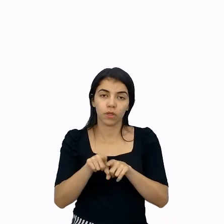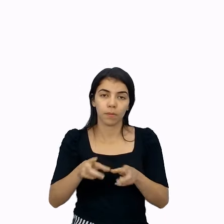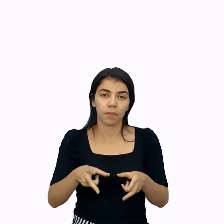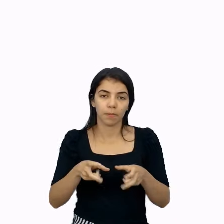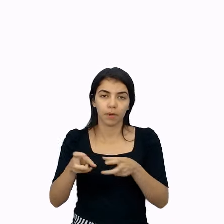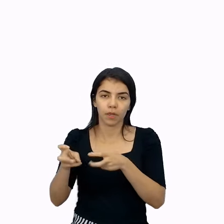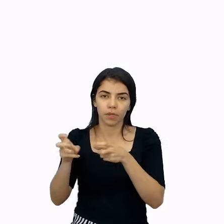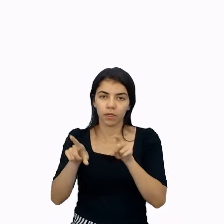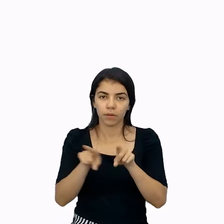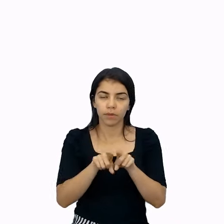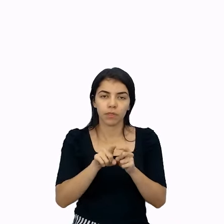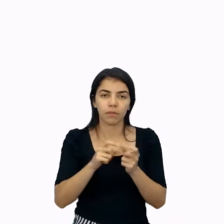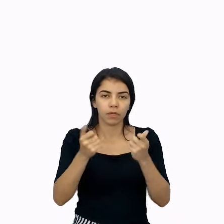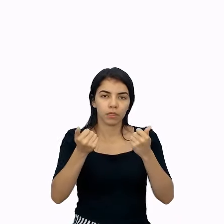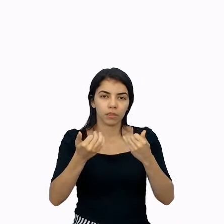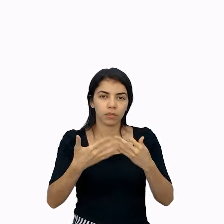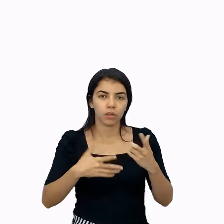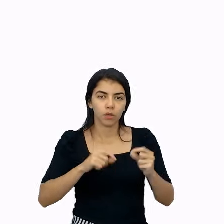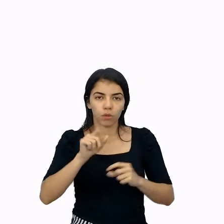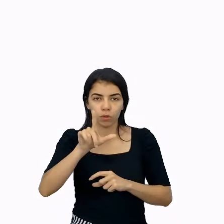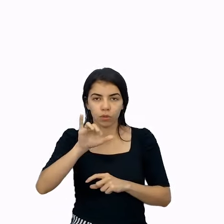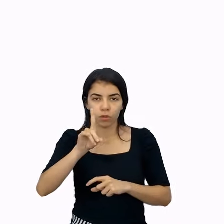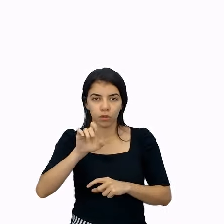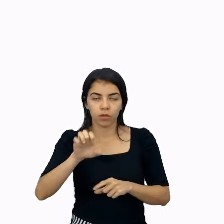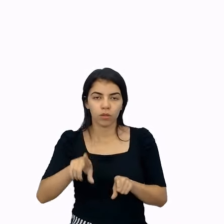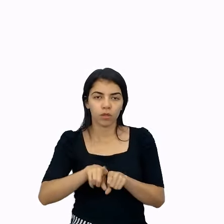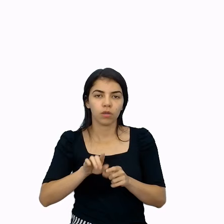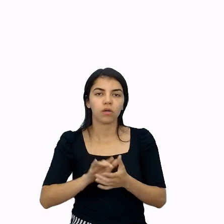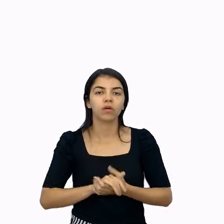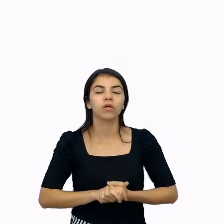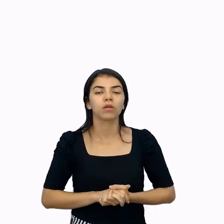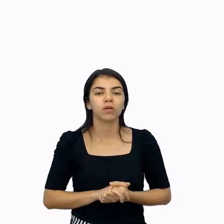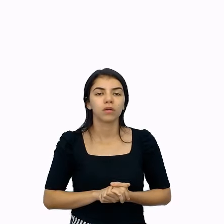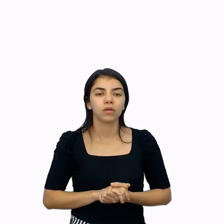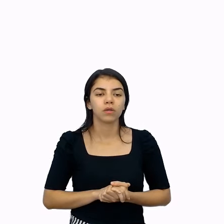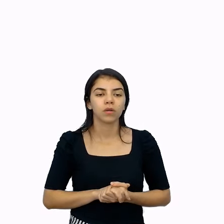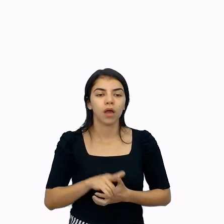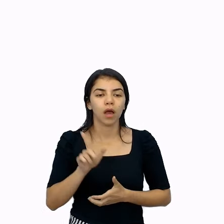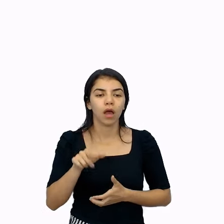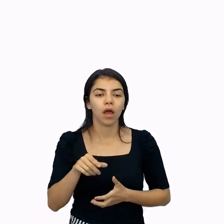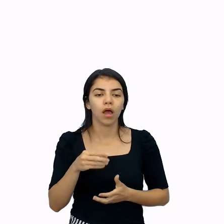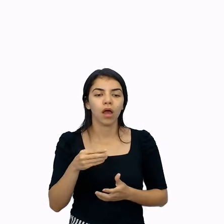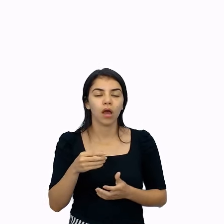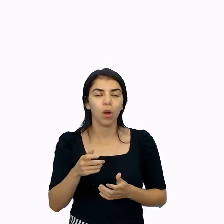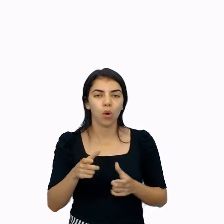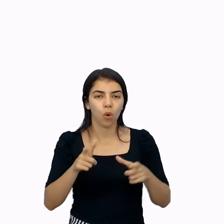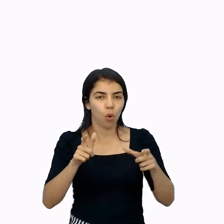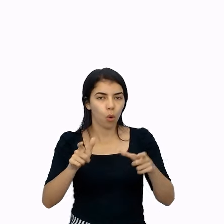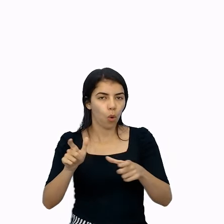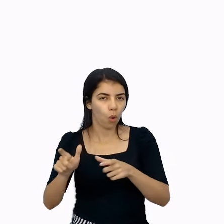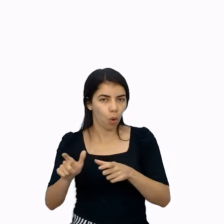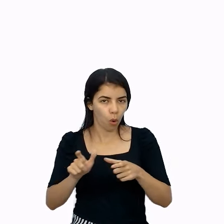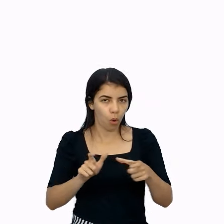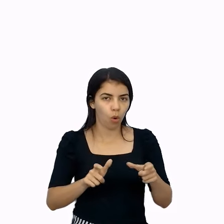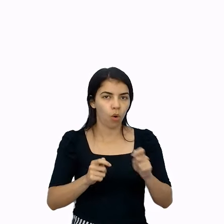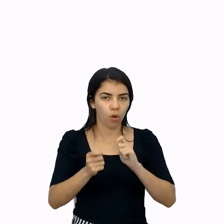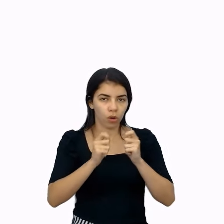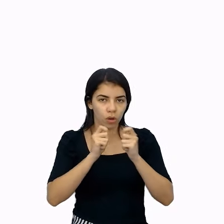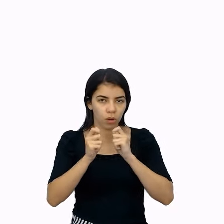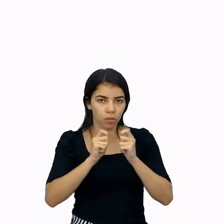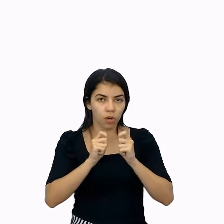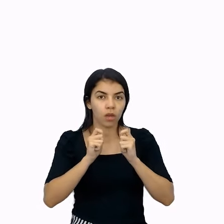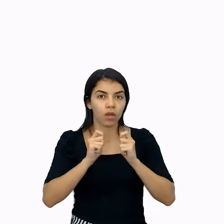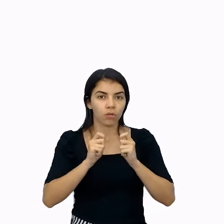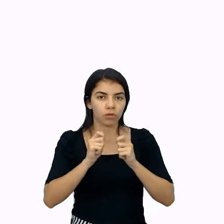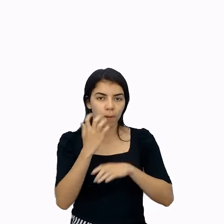no lead, explicar o que é lead, né? E aí também onde essa reportagem foi publicada.